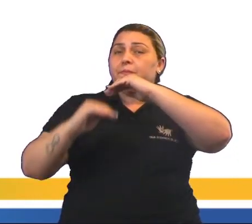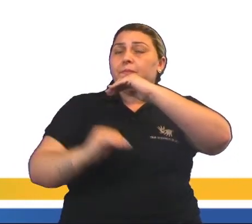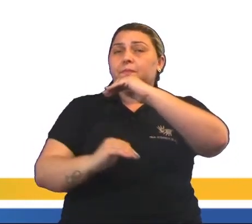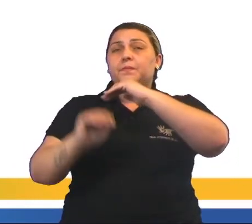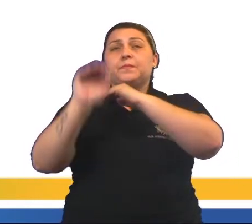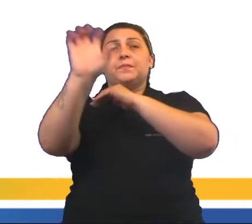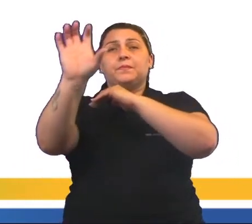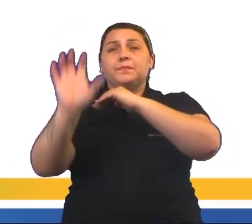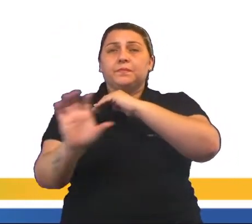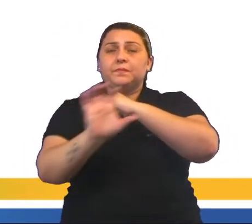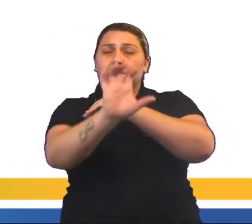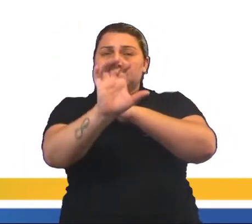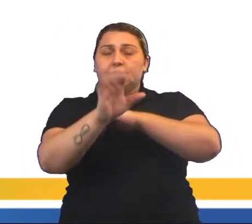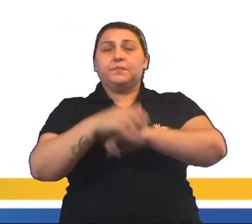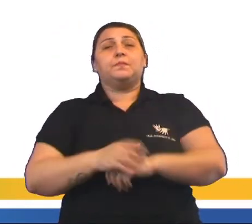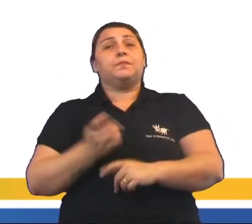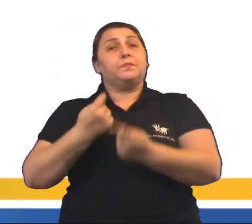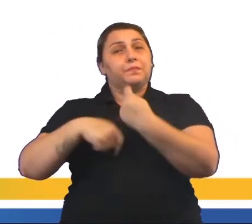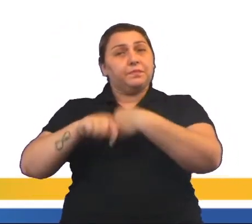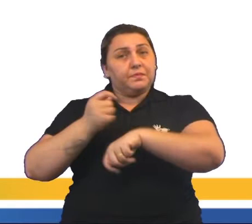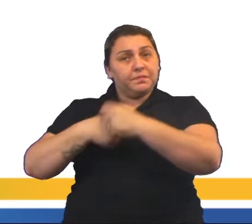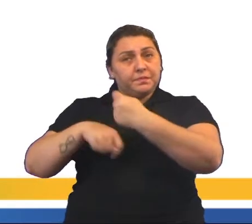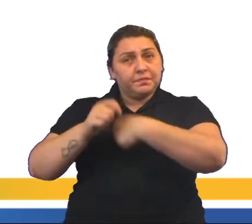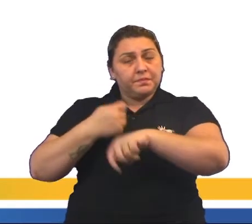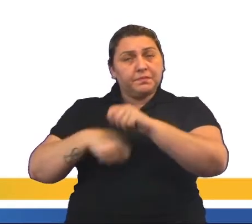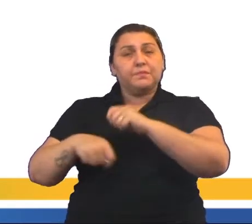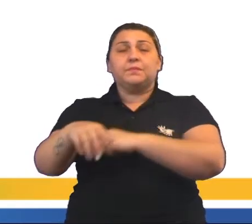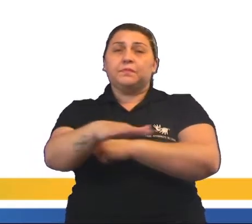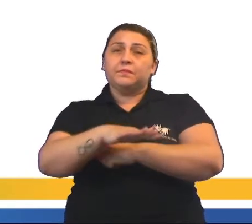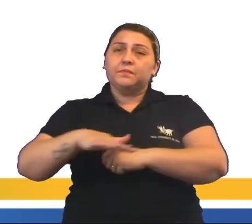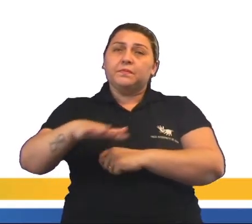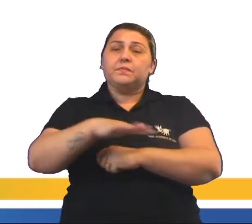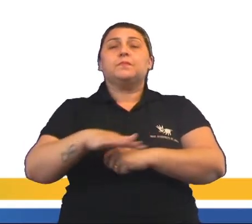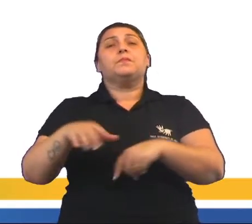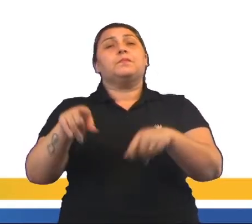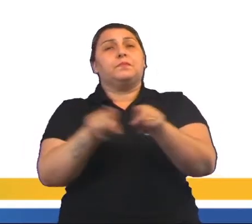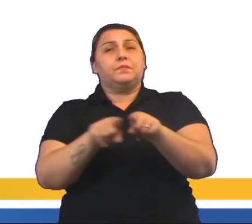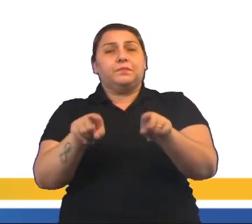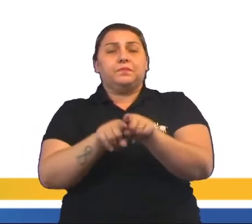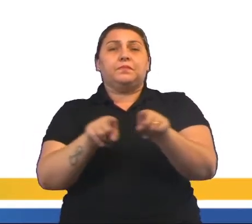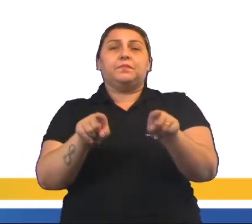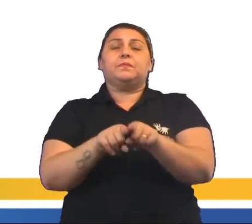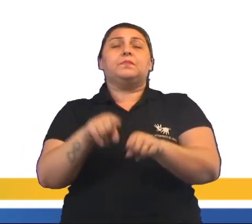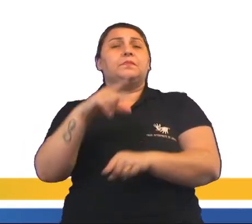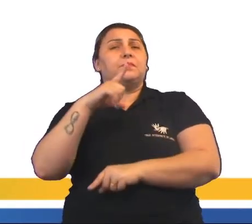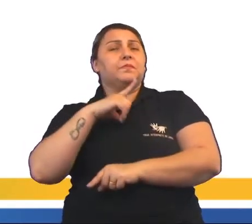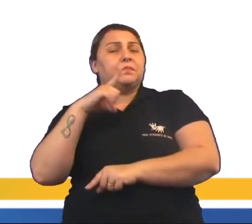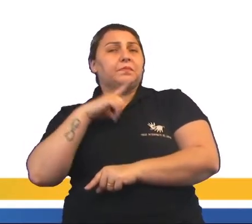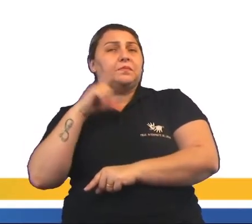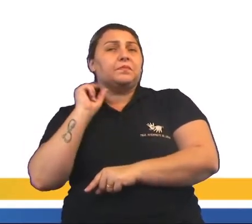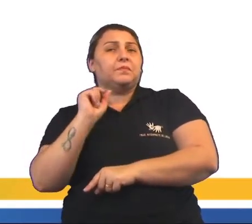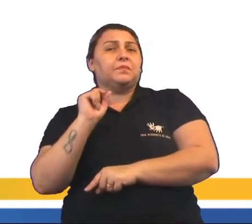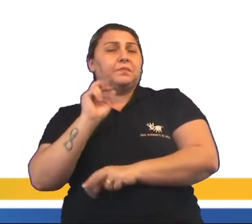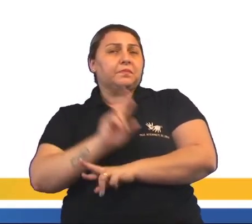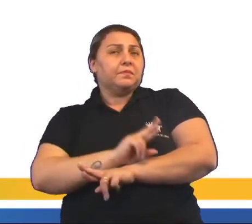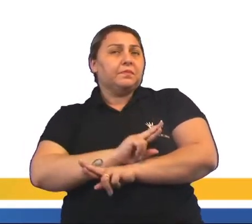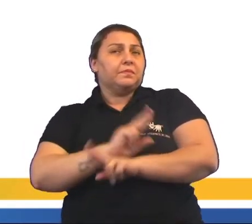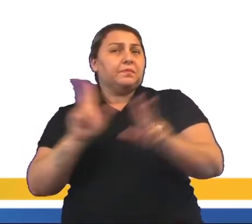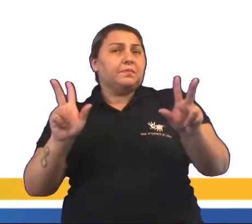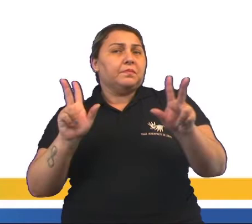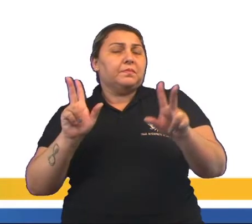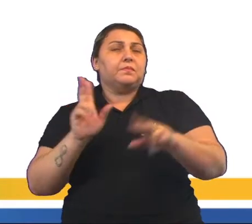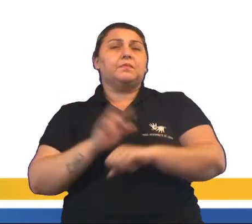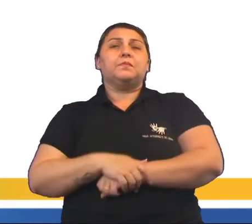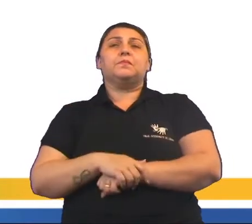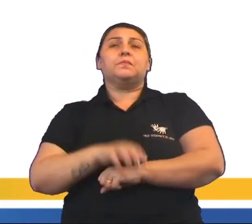desigualdades regionais. Economicamente e socialmente falando, há uma grande